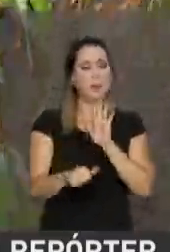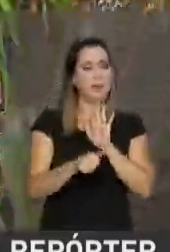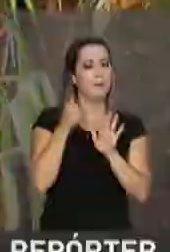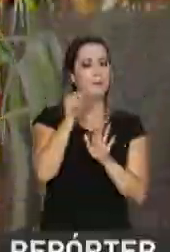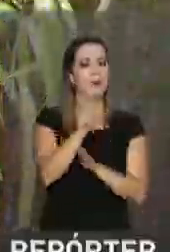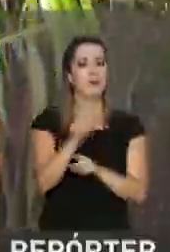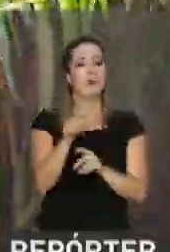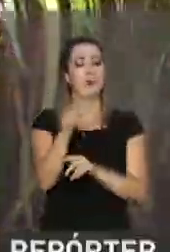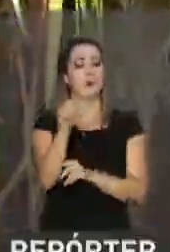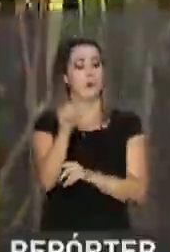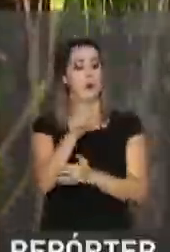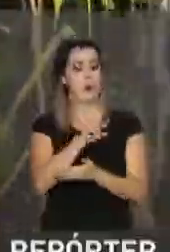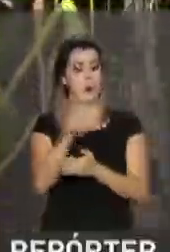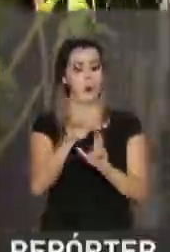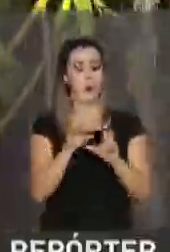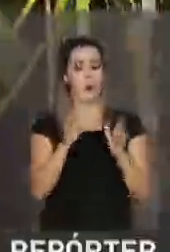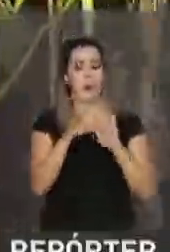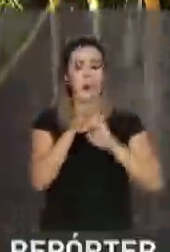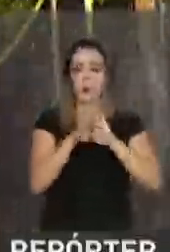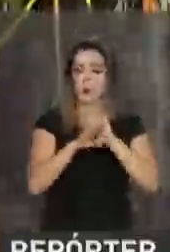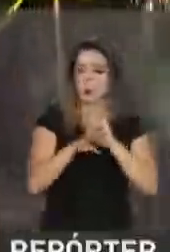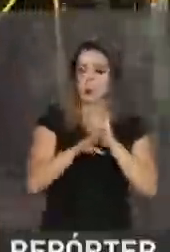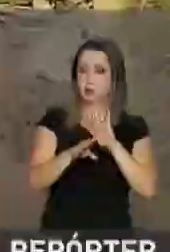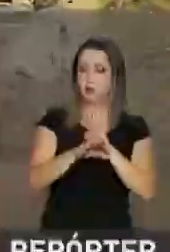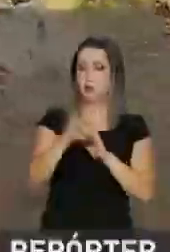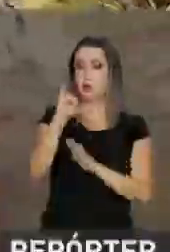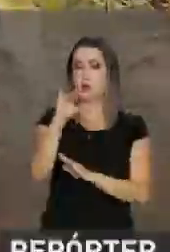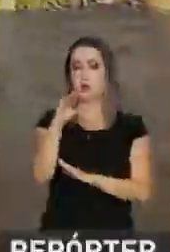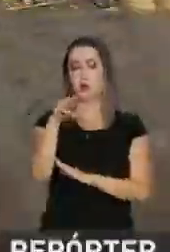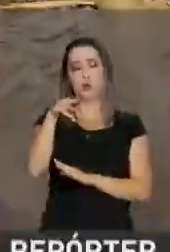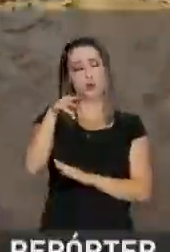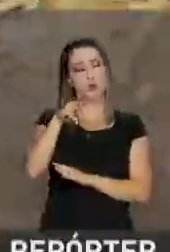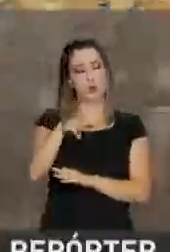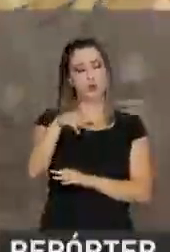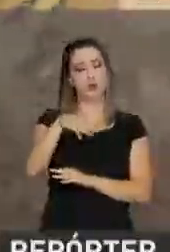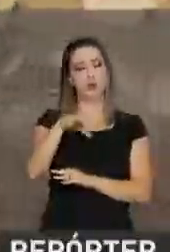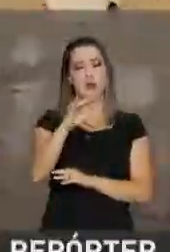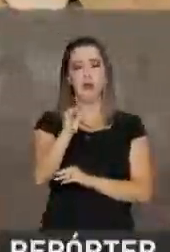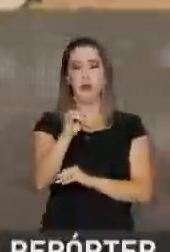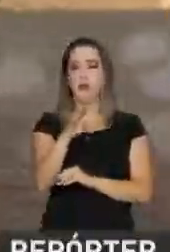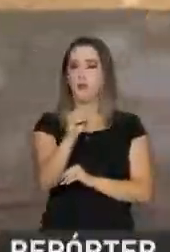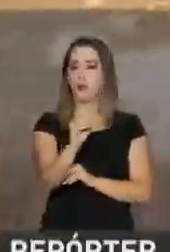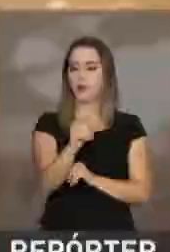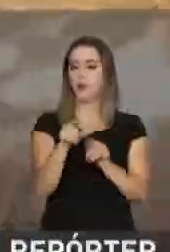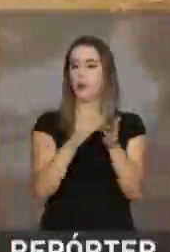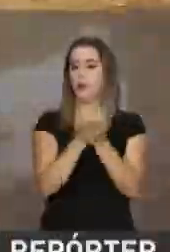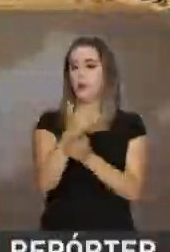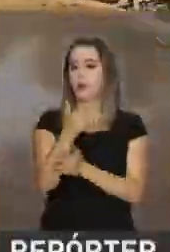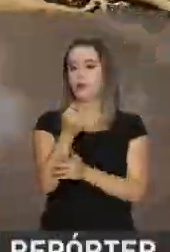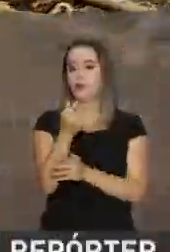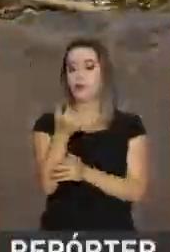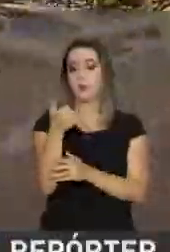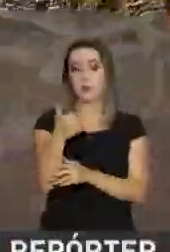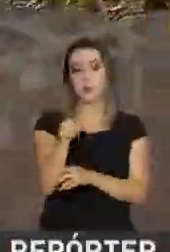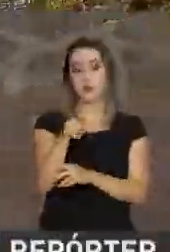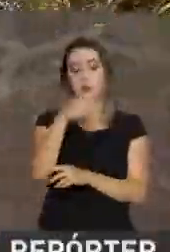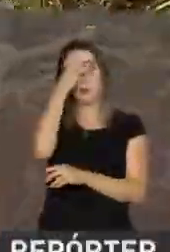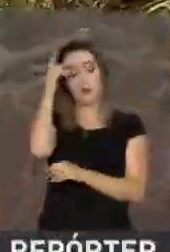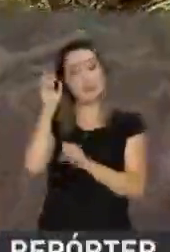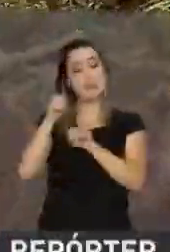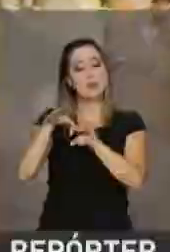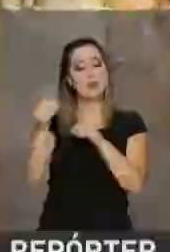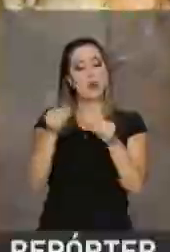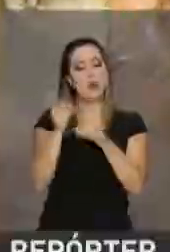adote uma nascente do instituto brasília ambiental o projeto surgiu em 2001 e orienta os proprietários a